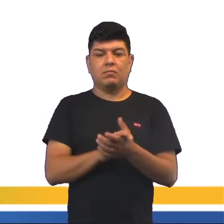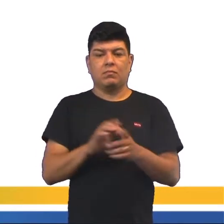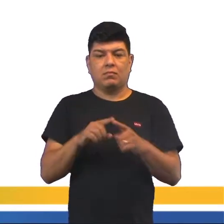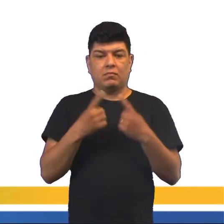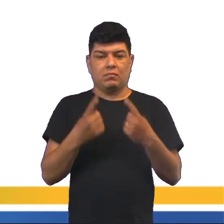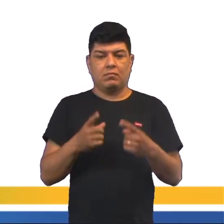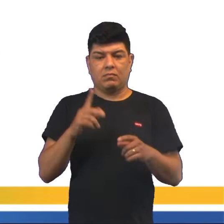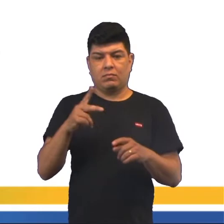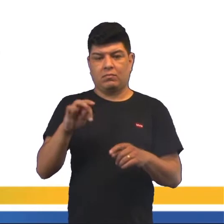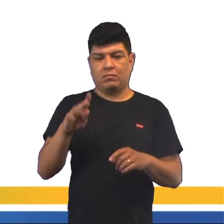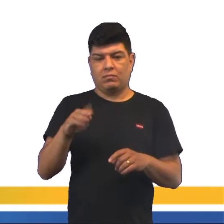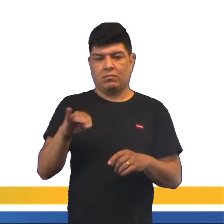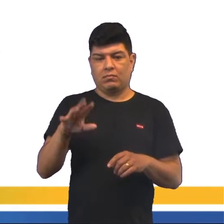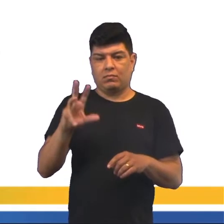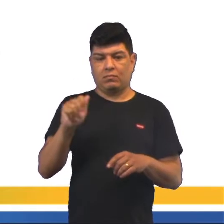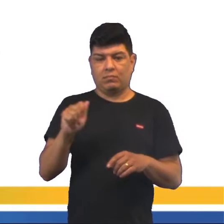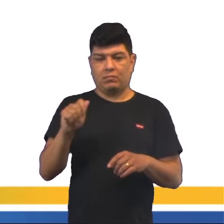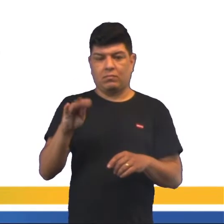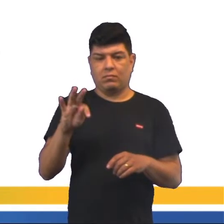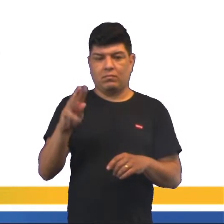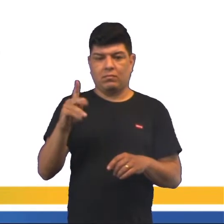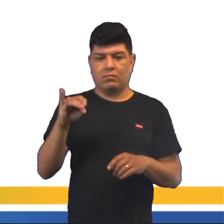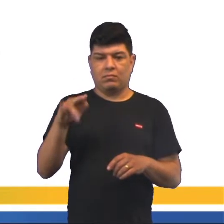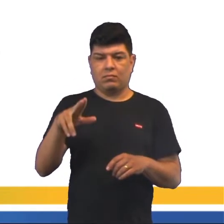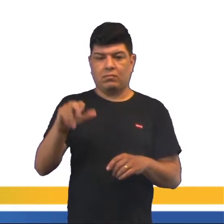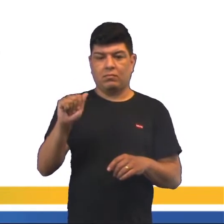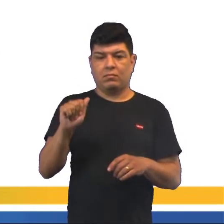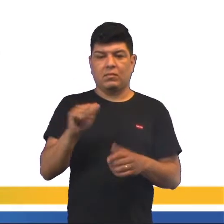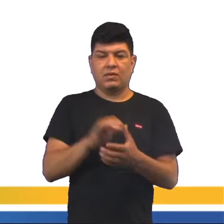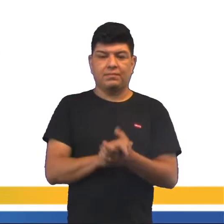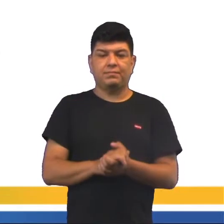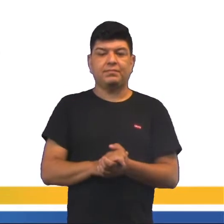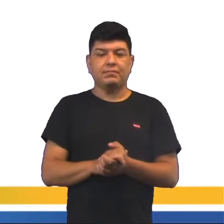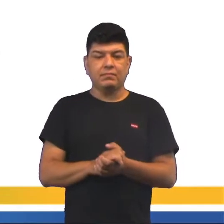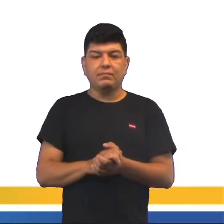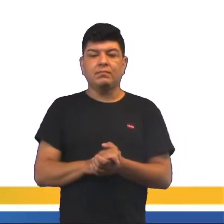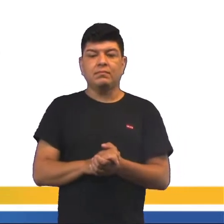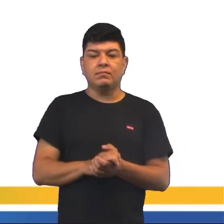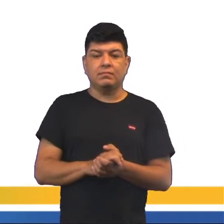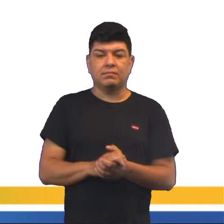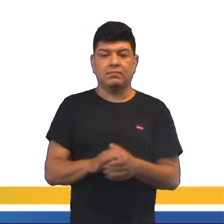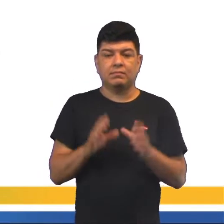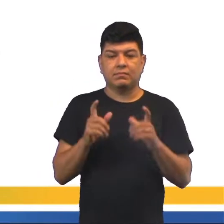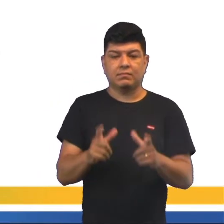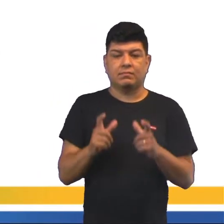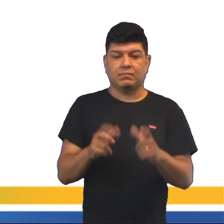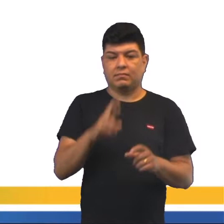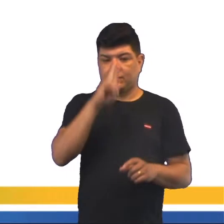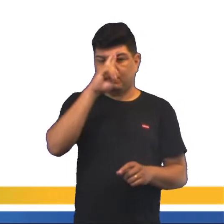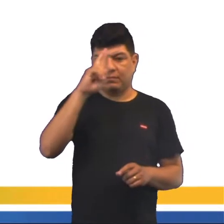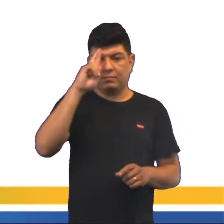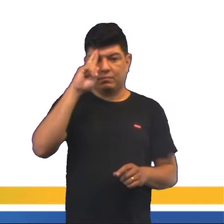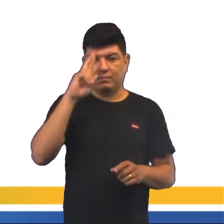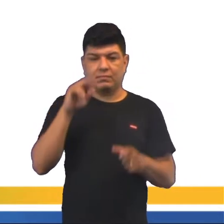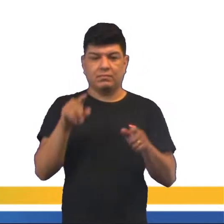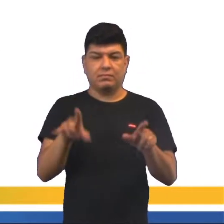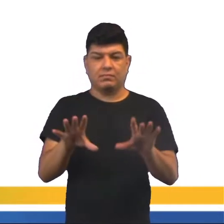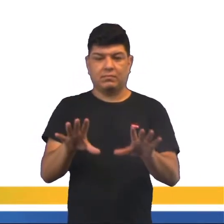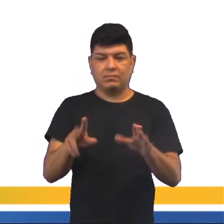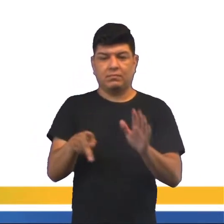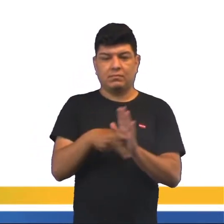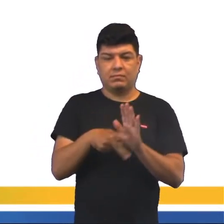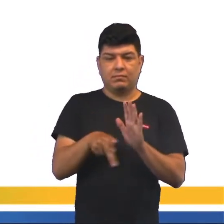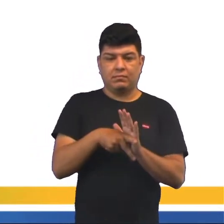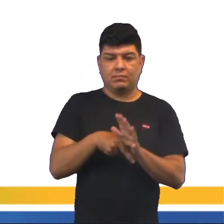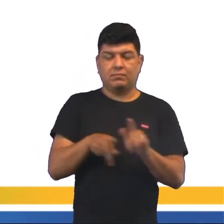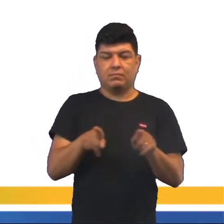Já a Palestina, de Filistina, terra dos filisteus, é uma região considerada histórico, tanto pelos